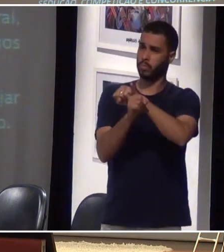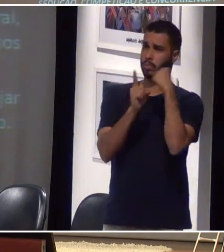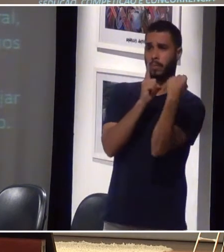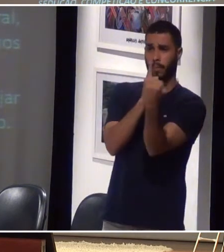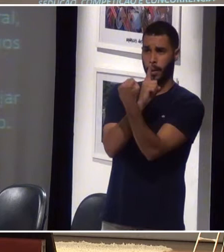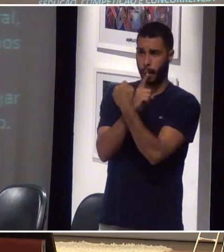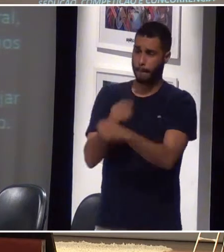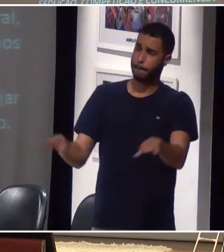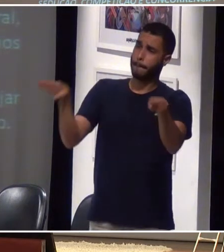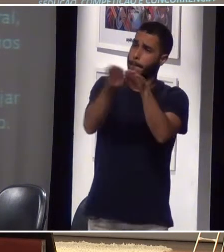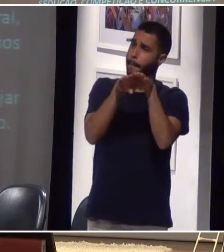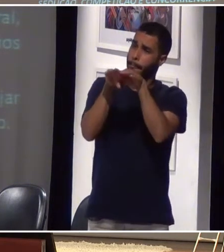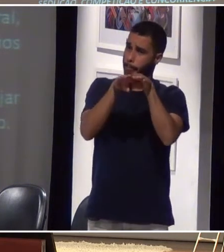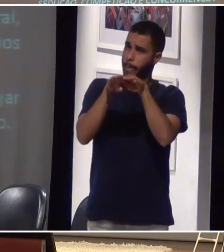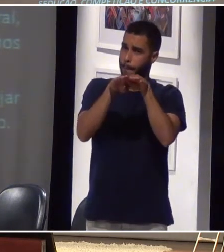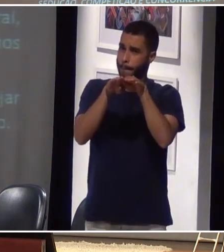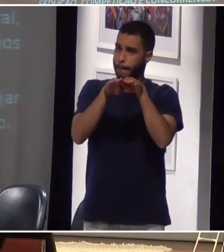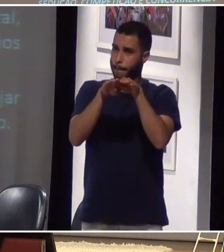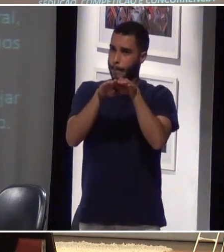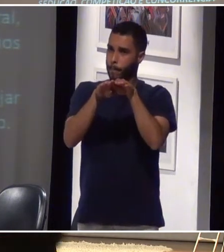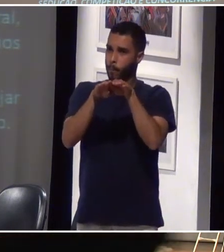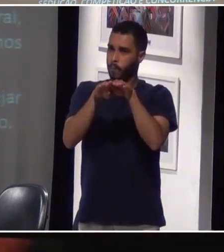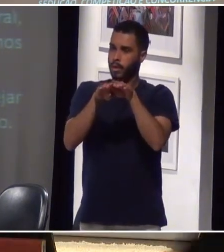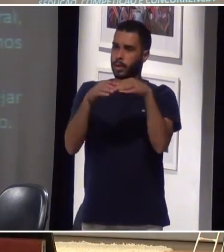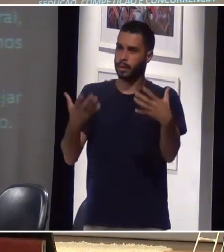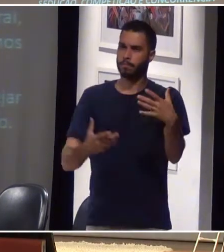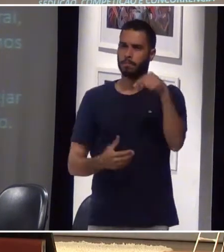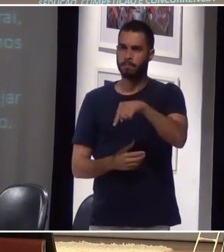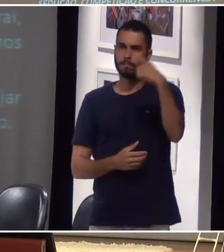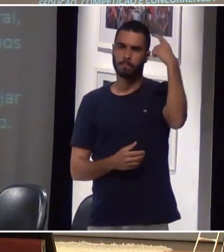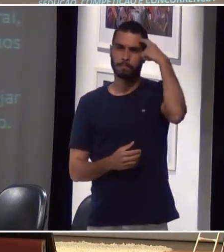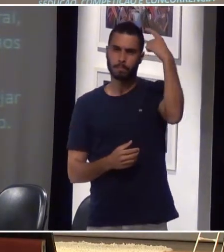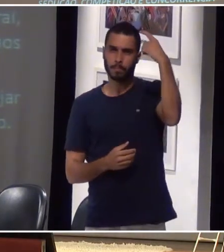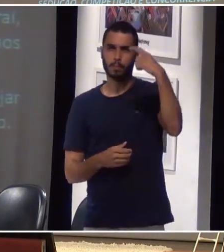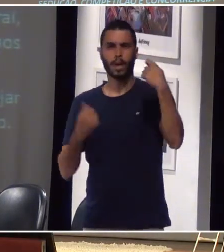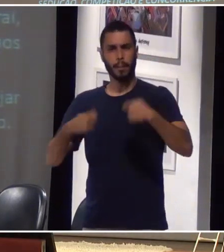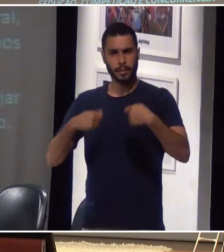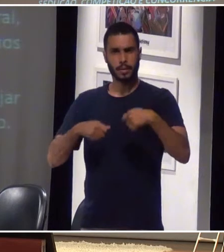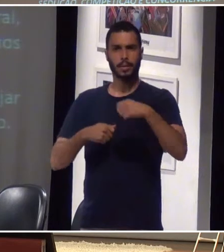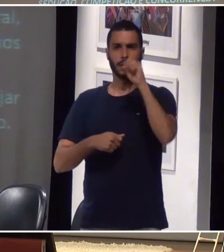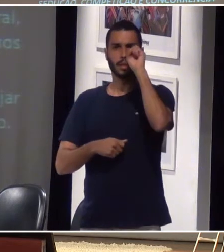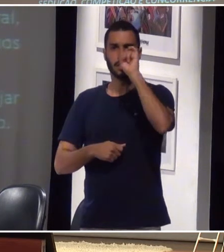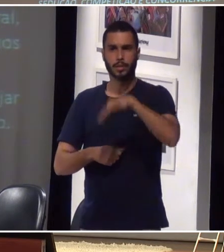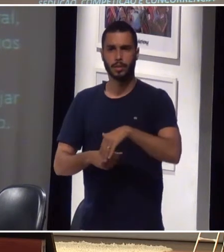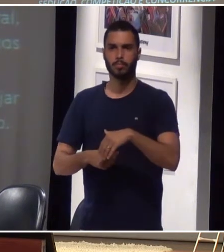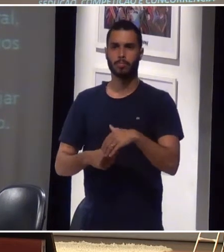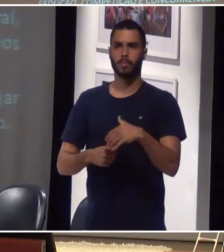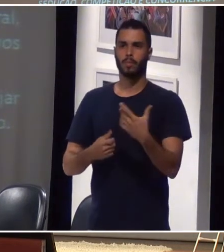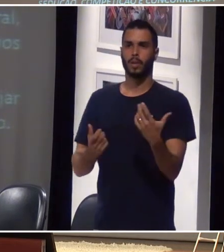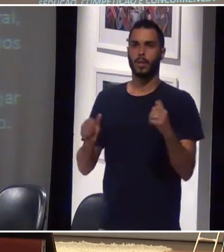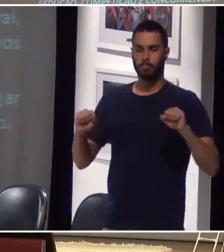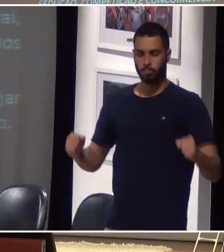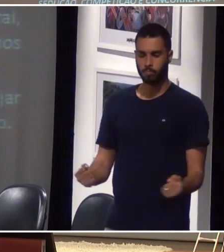social que governa a vida da população em geral. Nessa racionalidade neoliberal, devemos investir em nosso próprio capital